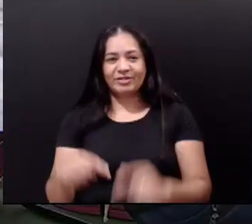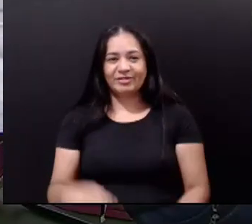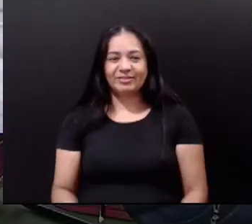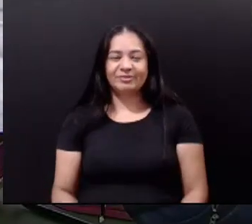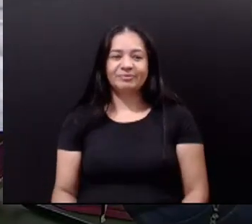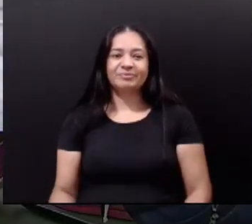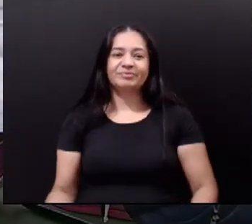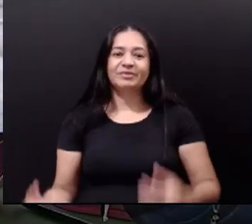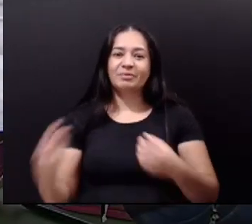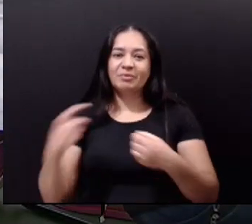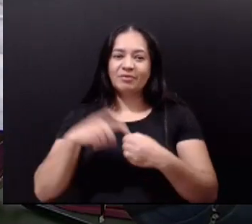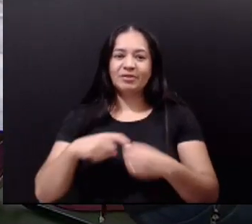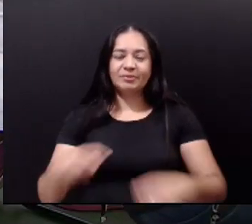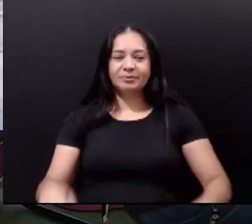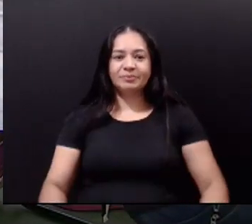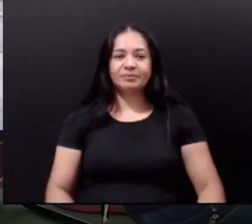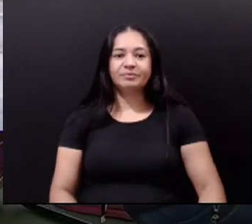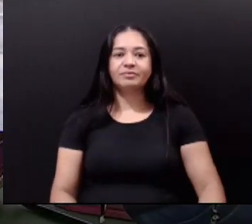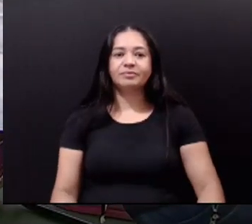Sim.